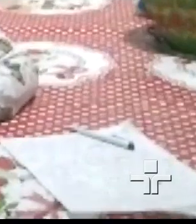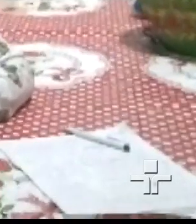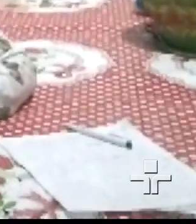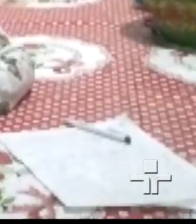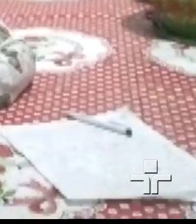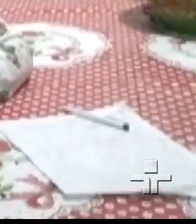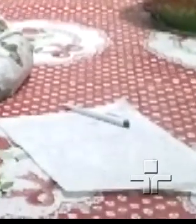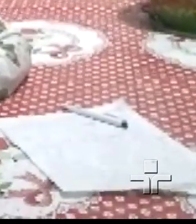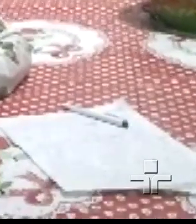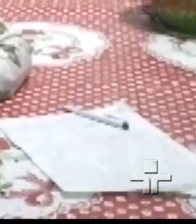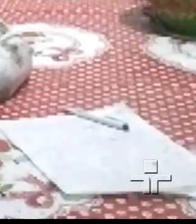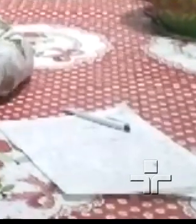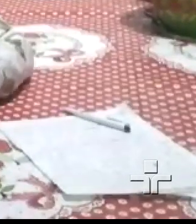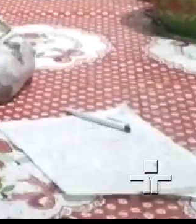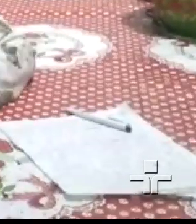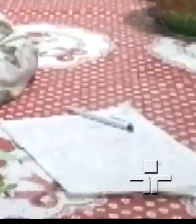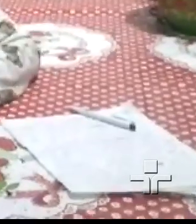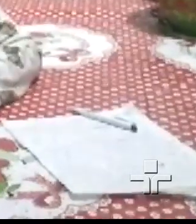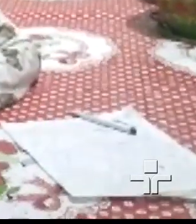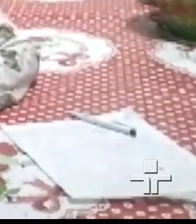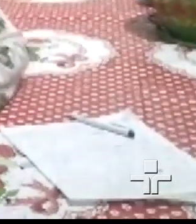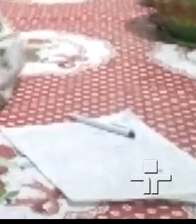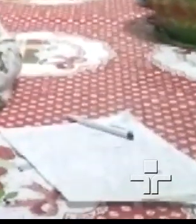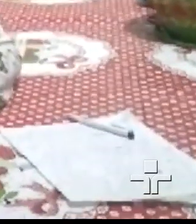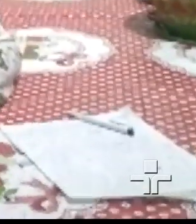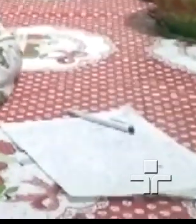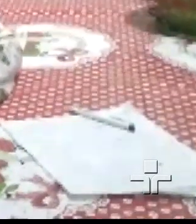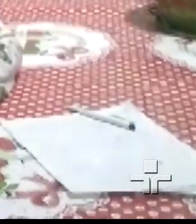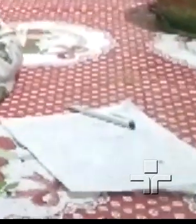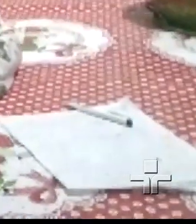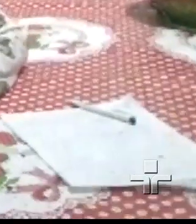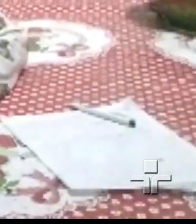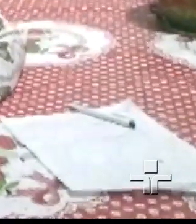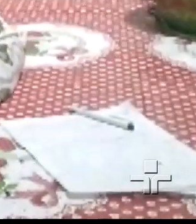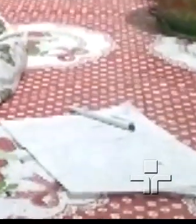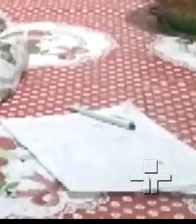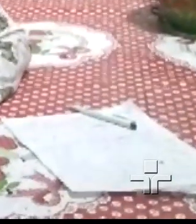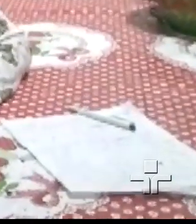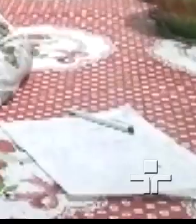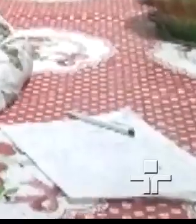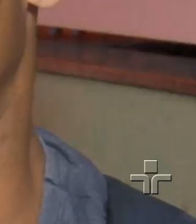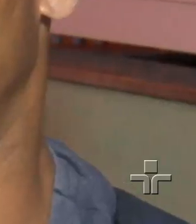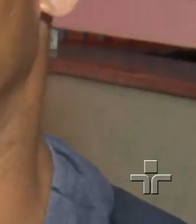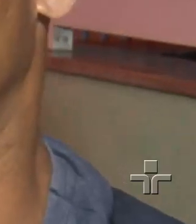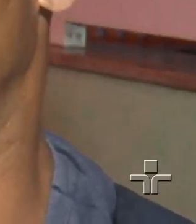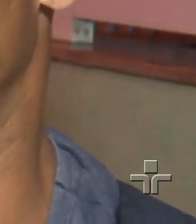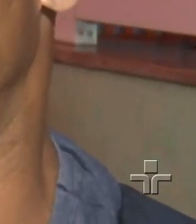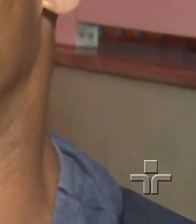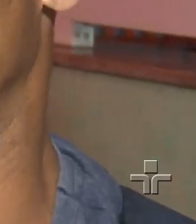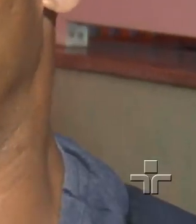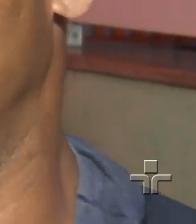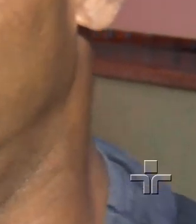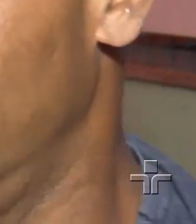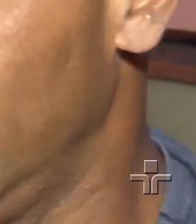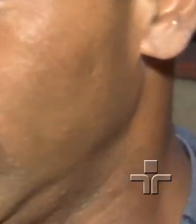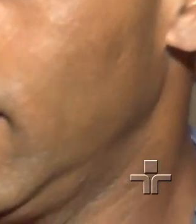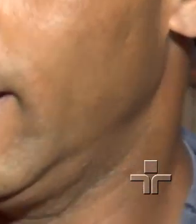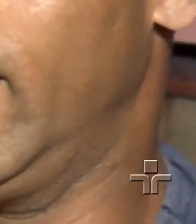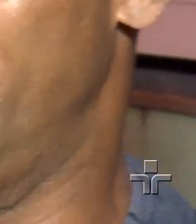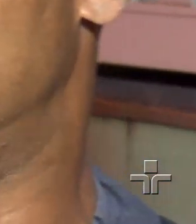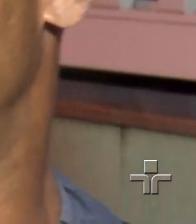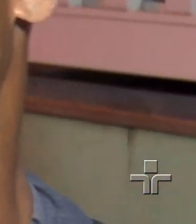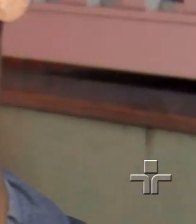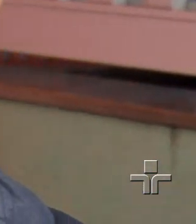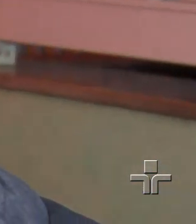fora e em seguida procuramos a delegacia da mulher para fazer a queixa ou corpo de delito. Reginaldo também já presenciou